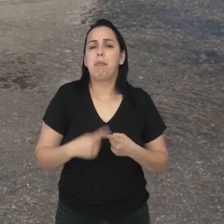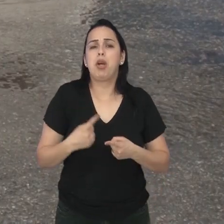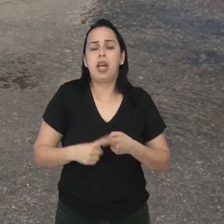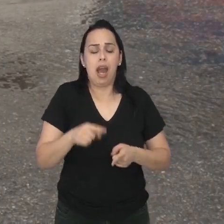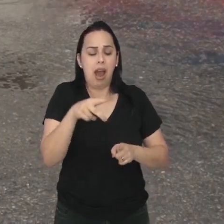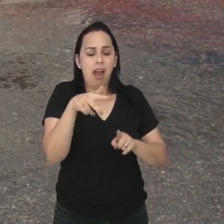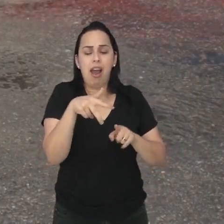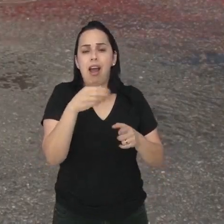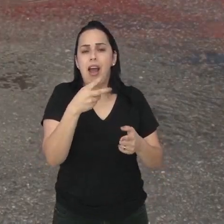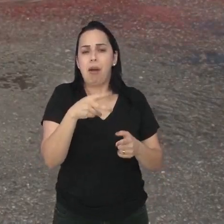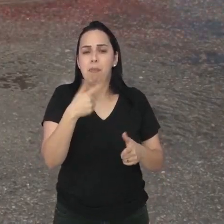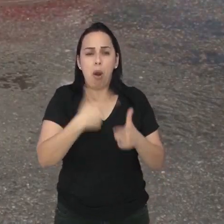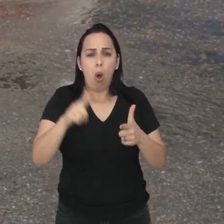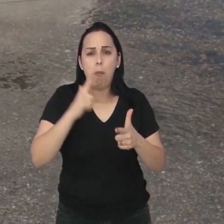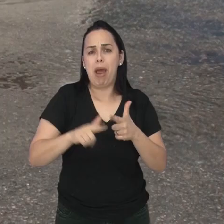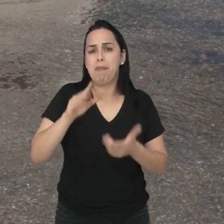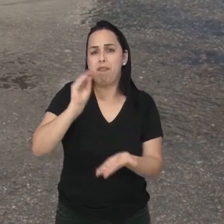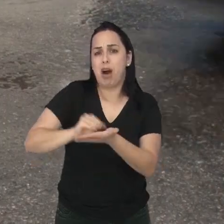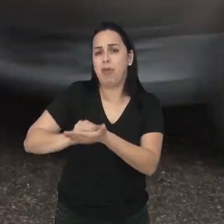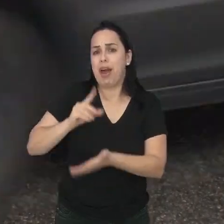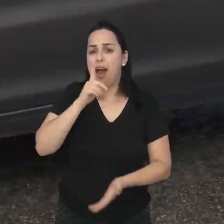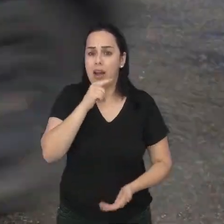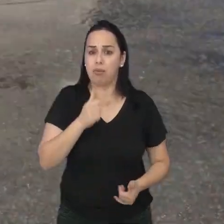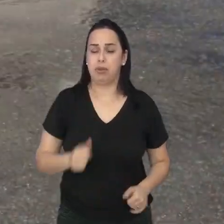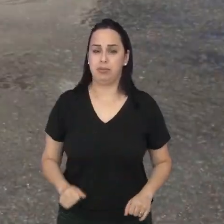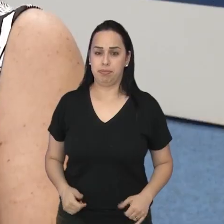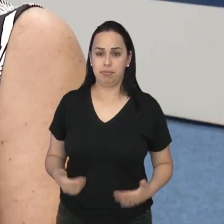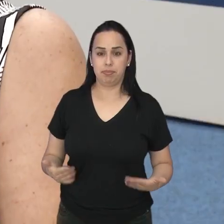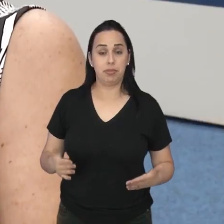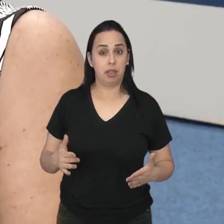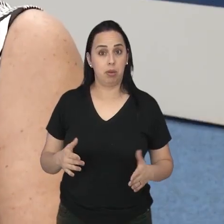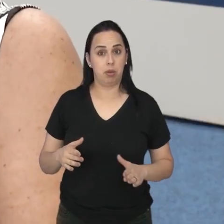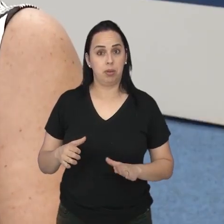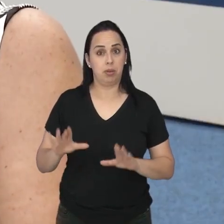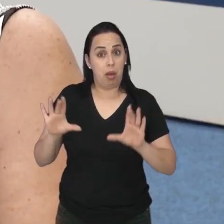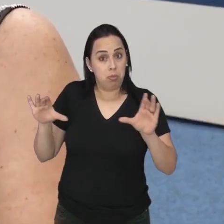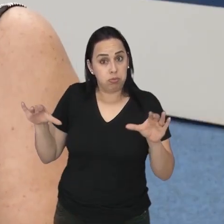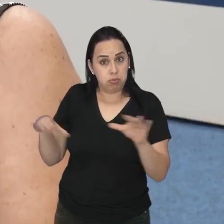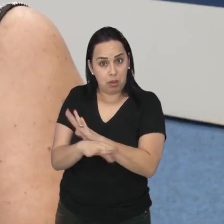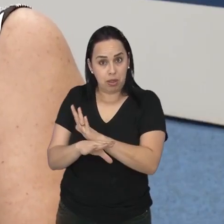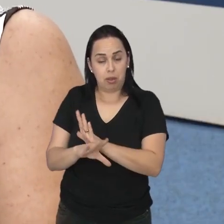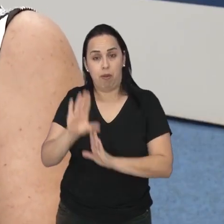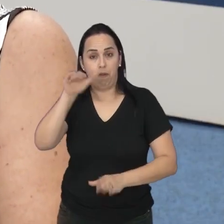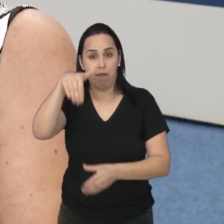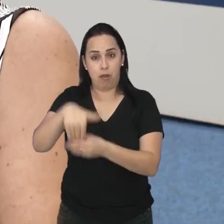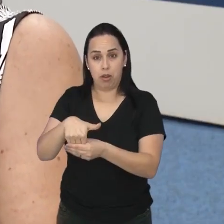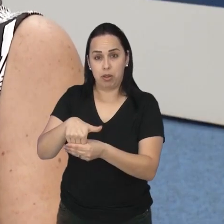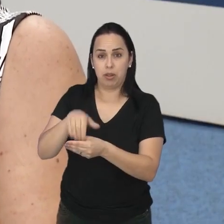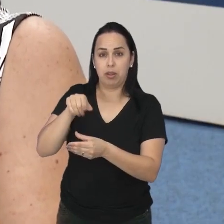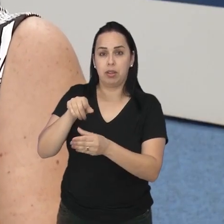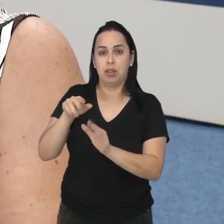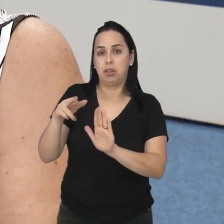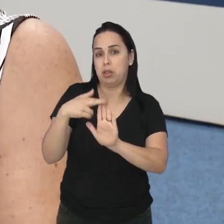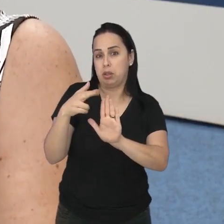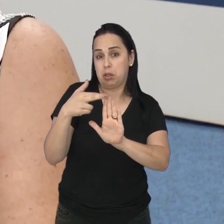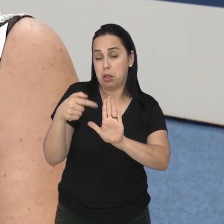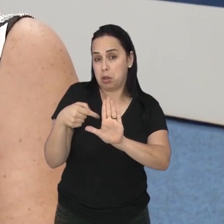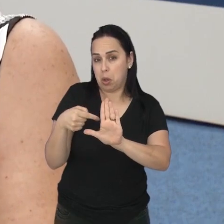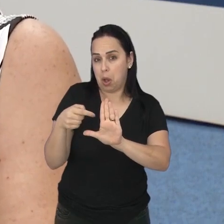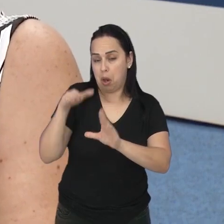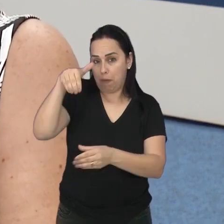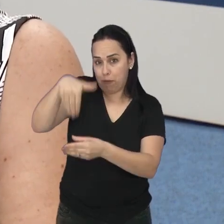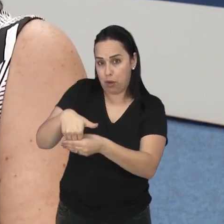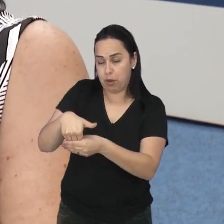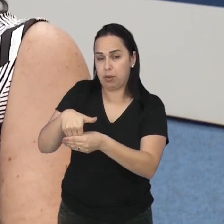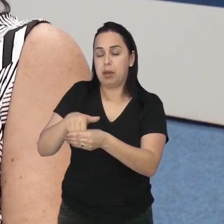pelos problemas de abastecimento de água no município. Na conclusão final, o voto foi pelo relatório